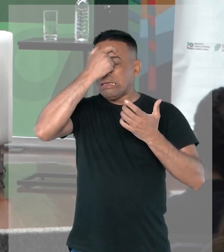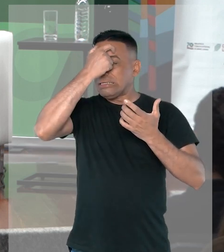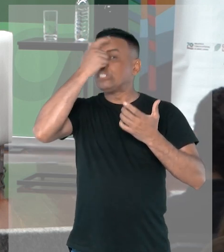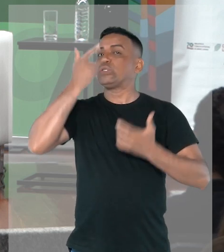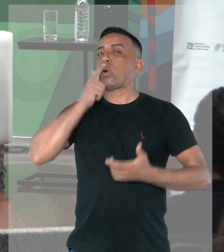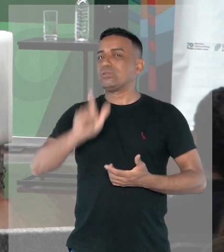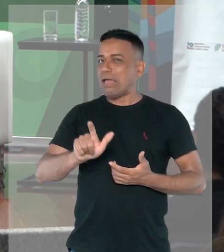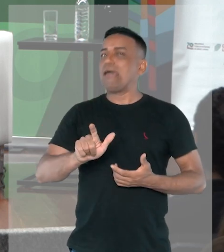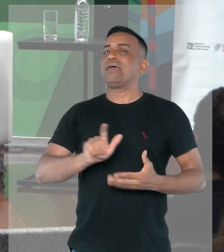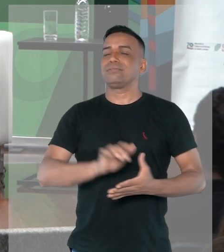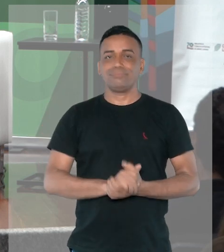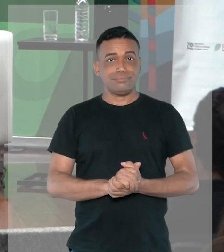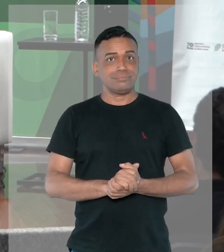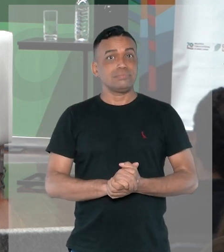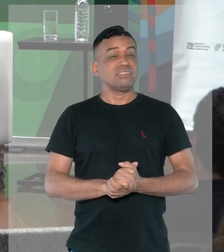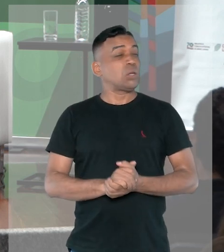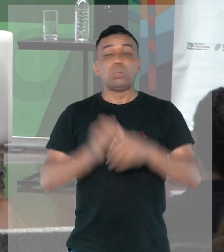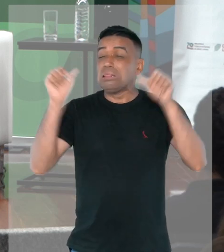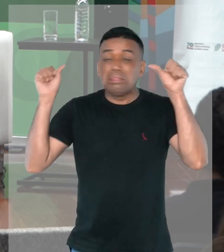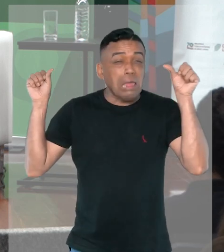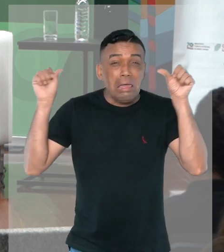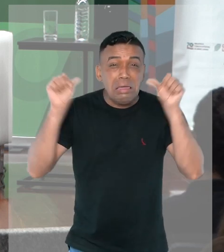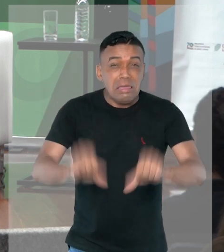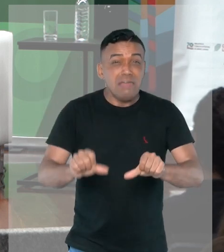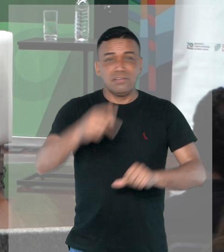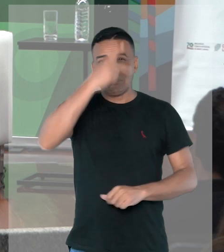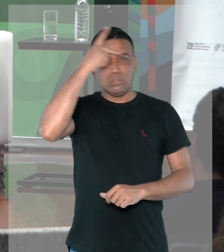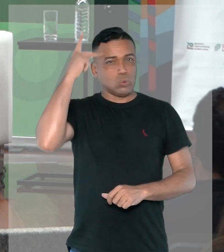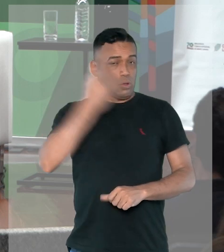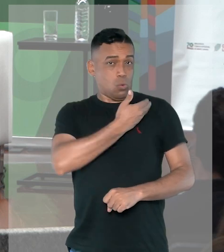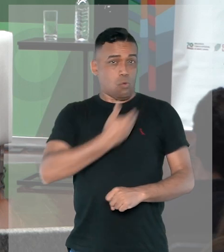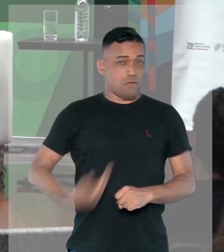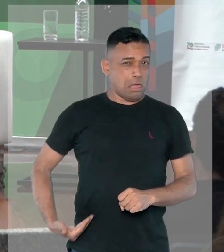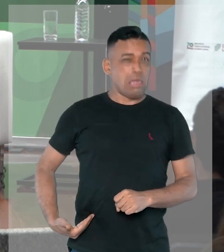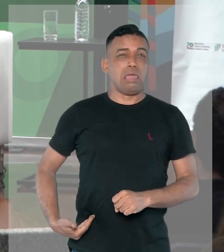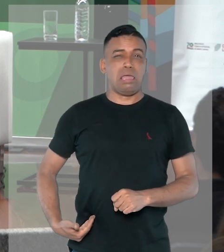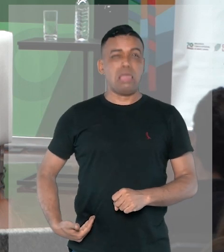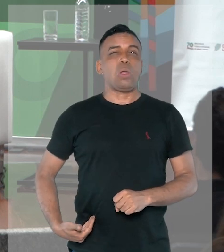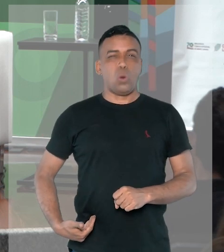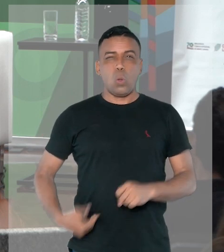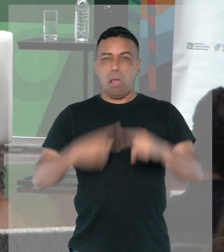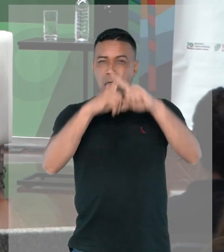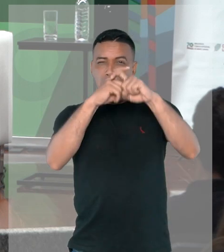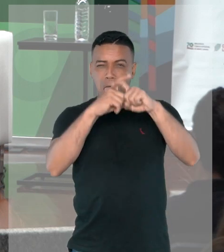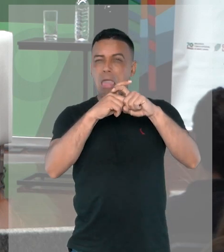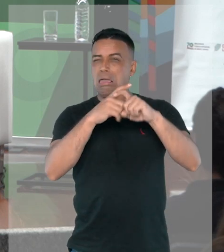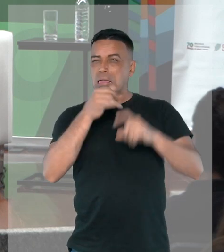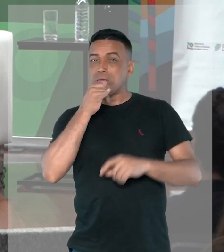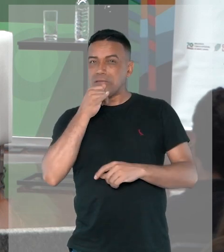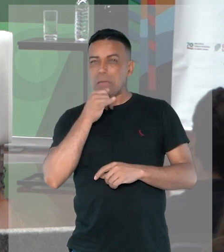né? Grandes, terríveis, governantes, ditadores, achavam que estavam fazendo bem.